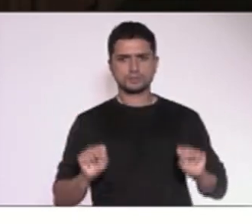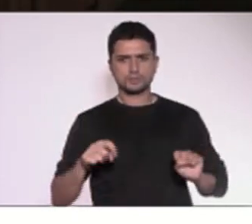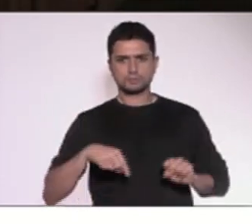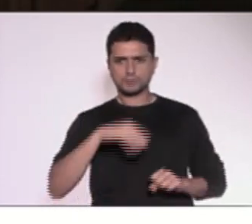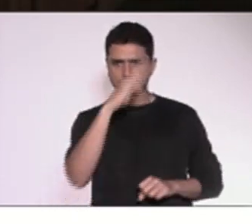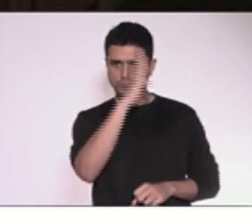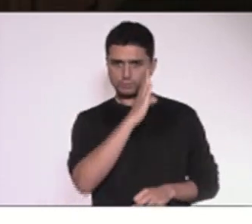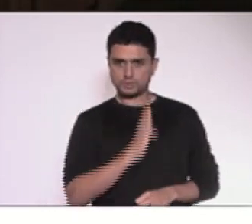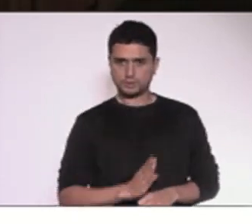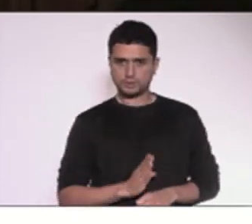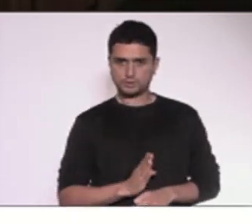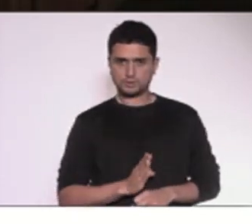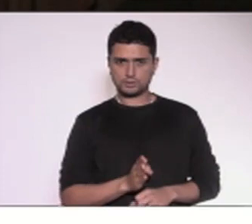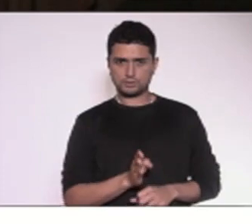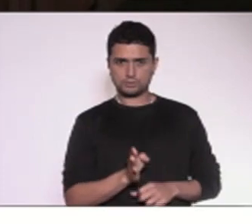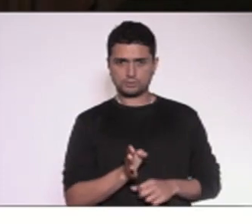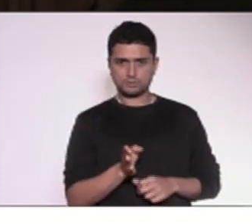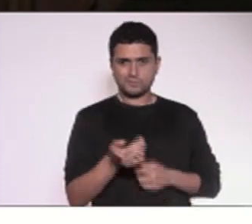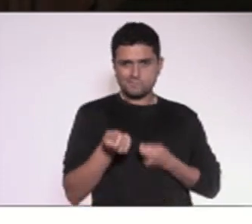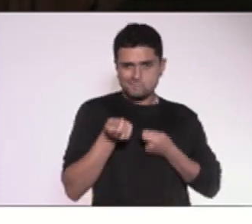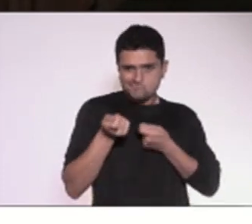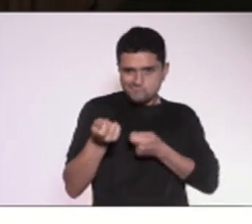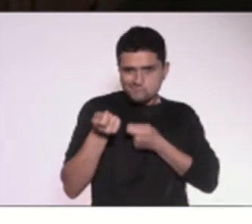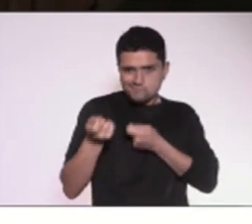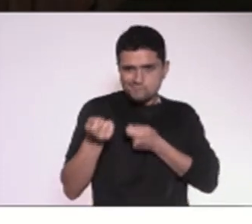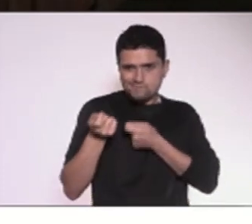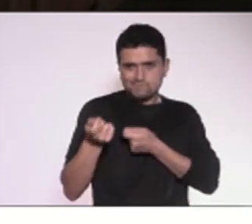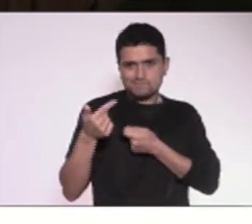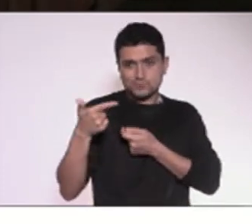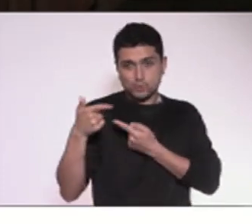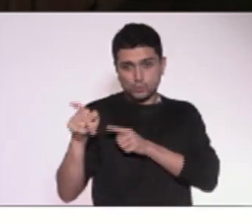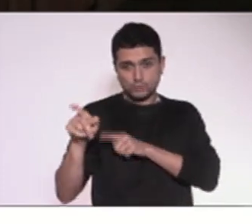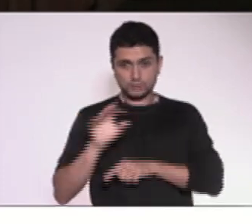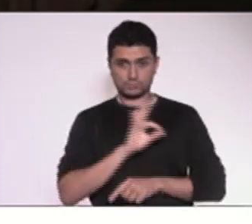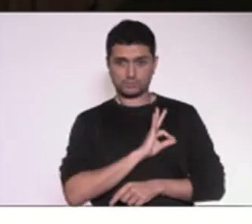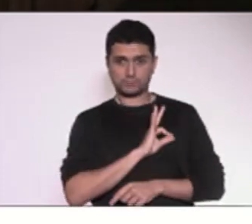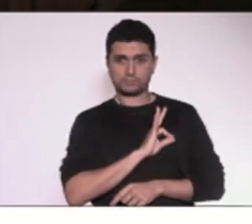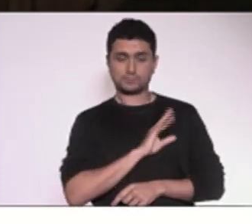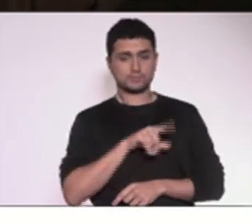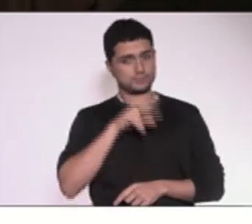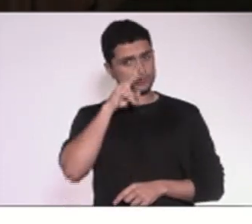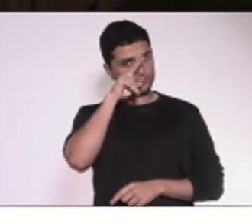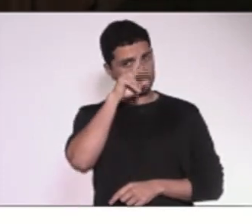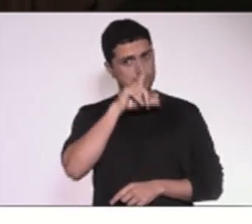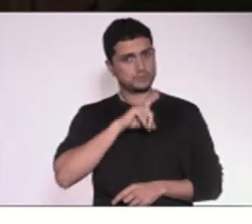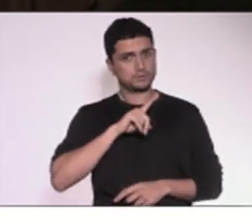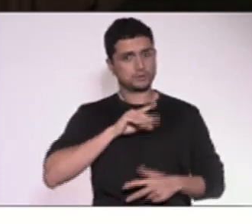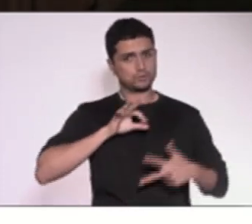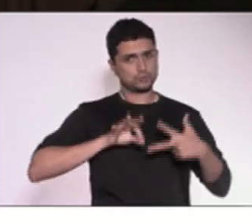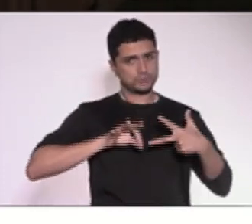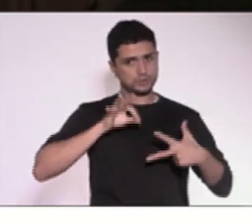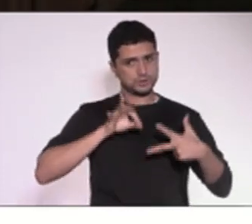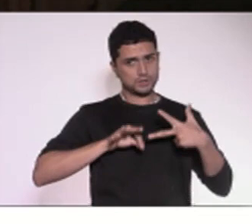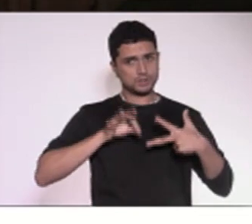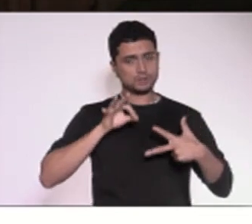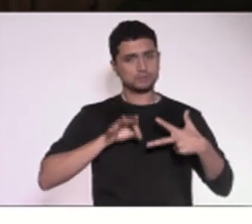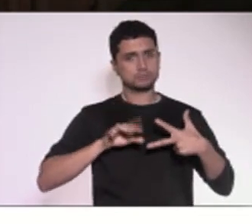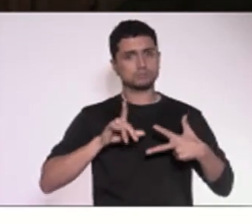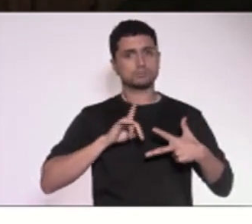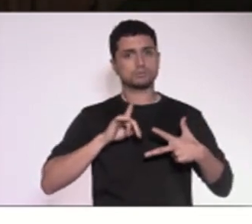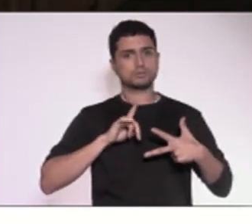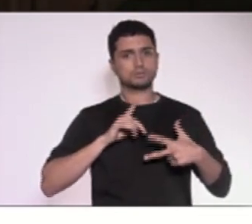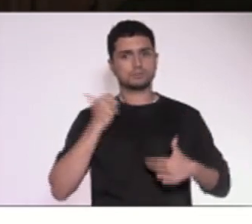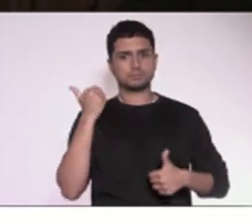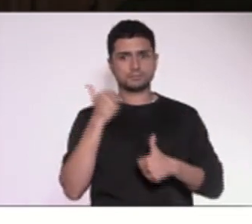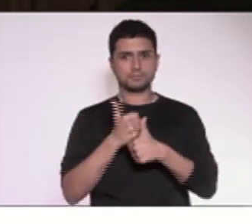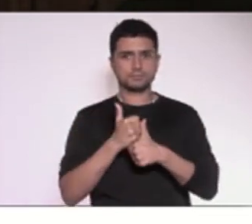uma corrente forte. É uma corrente que tem o Poder Judiciário com garantias de independência,